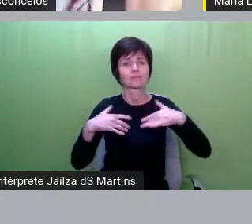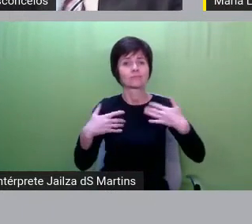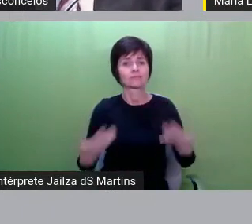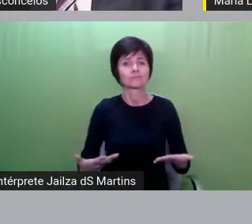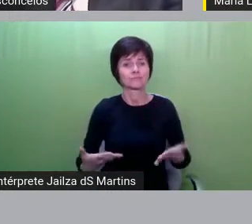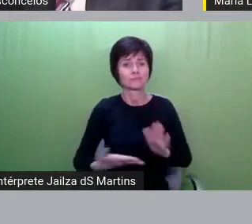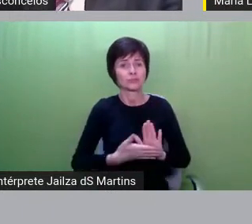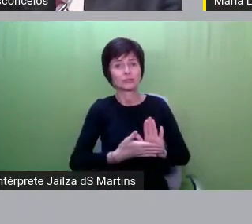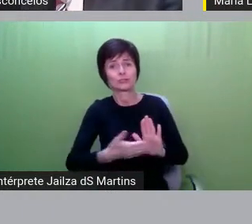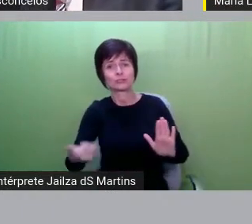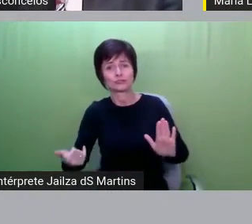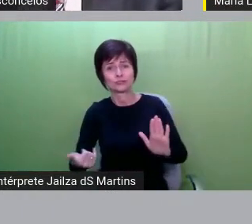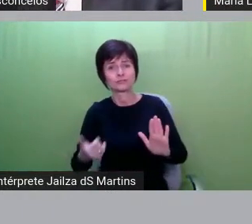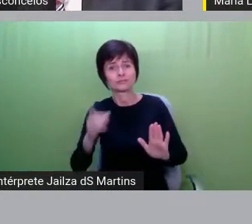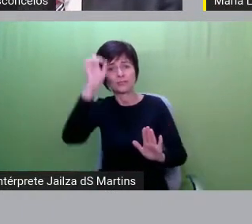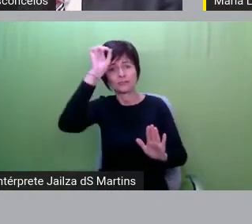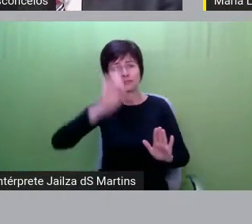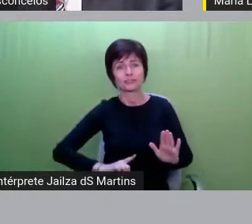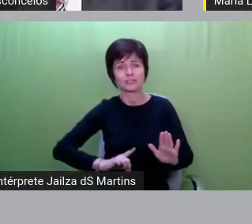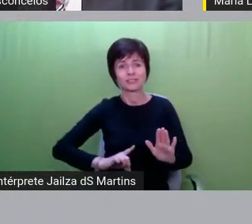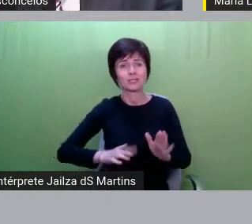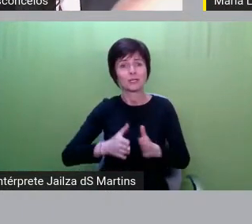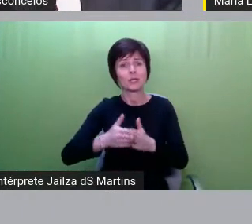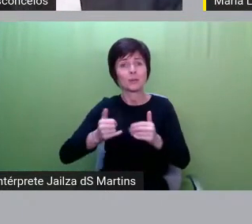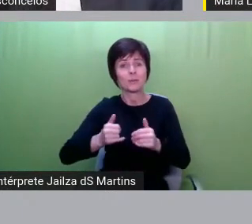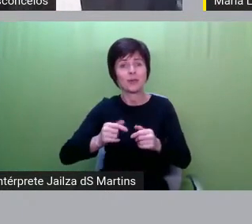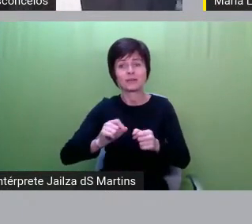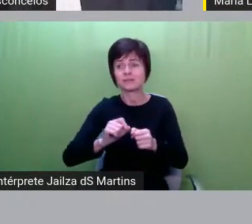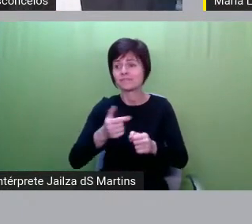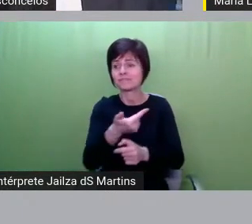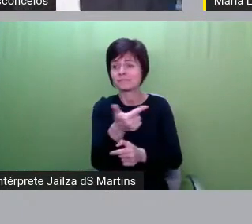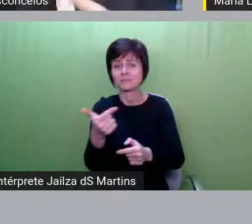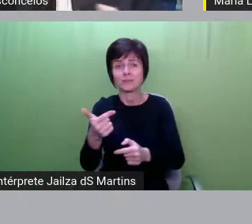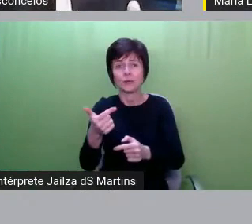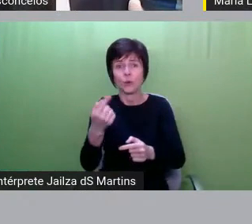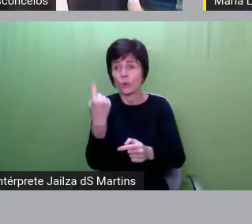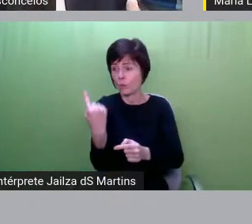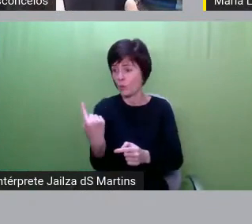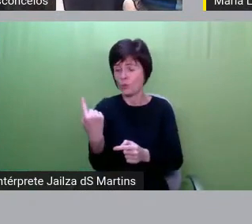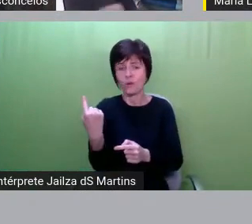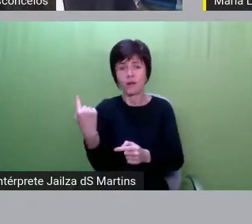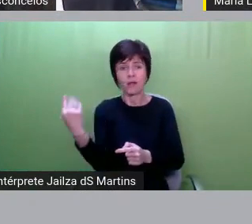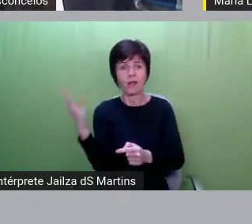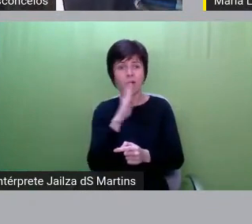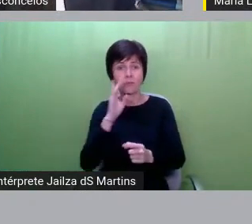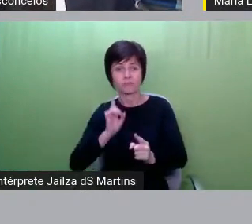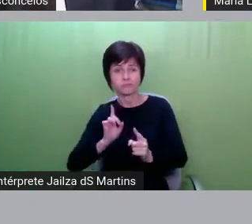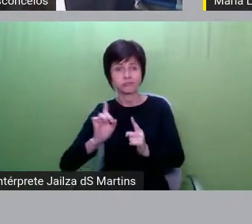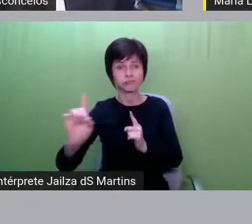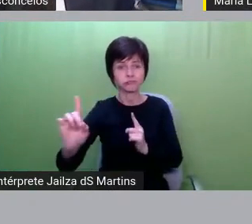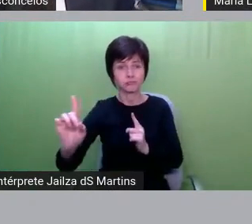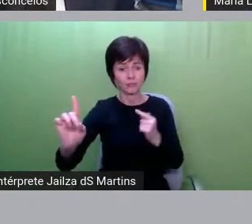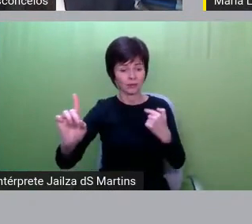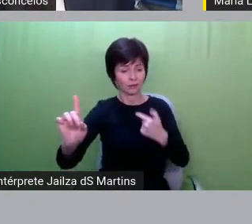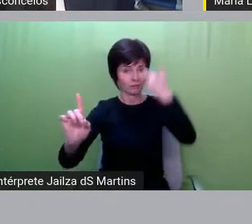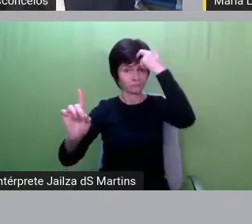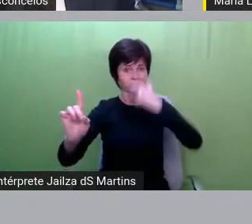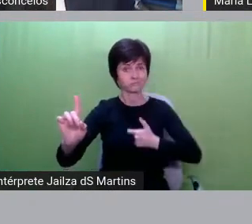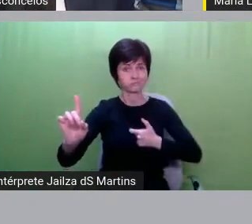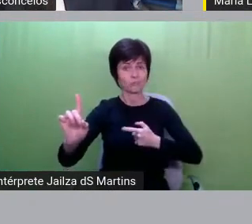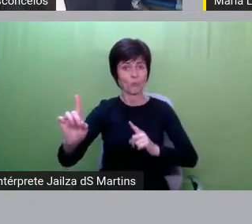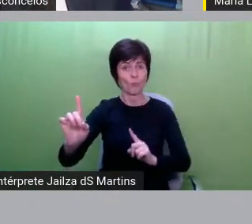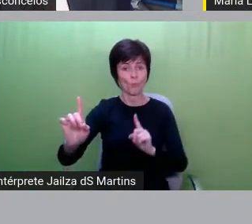passo a exigir de você que ande a velocidade de 100 km por hora. É isso que aconteceu no sindicalismo brasileiro.